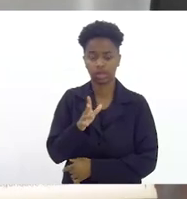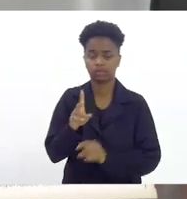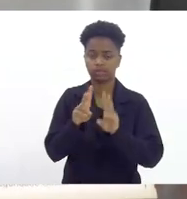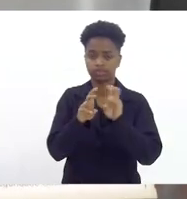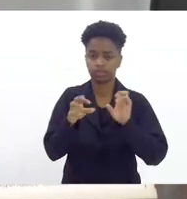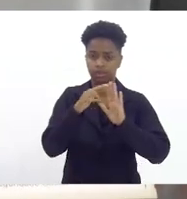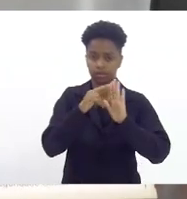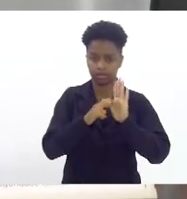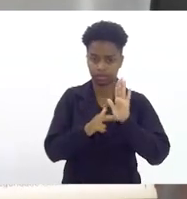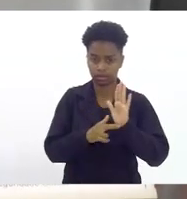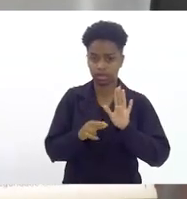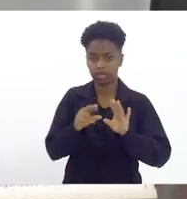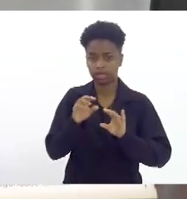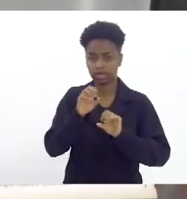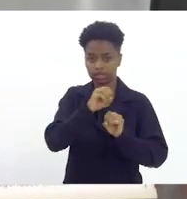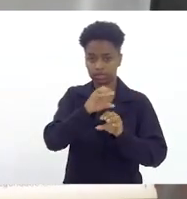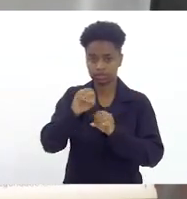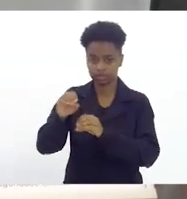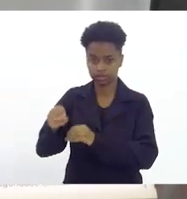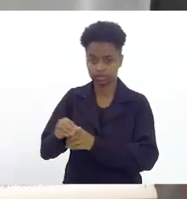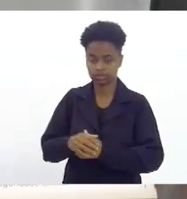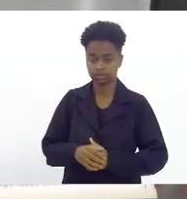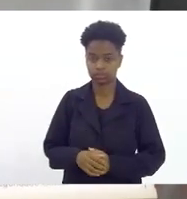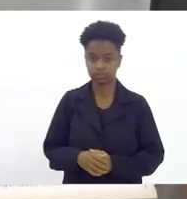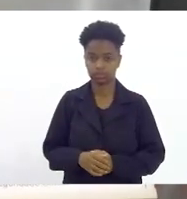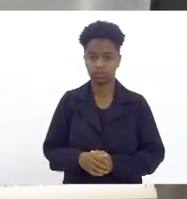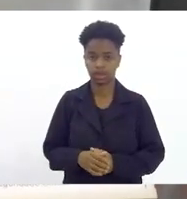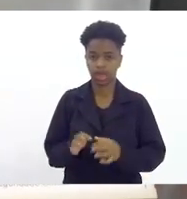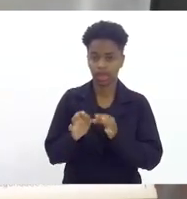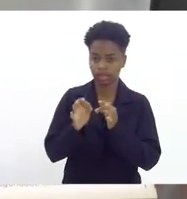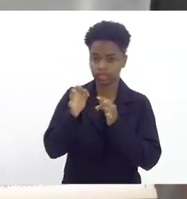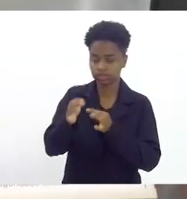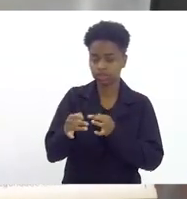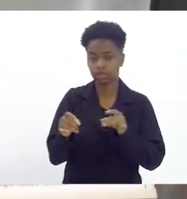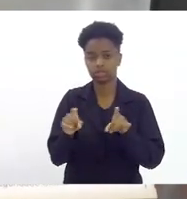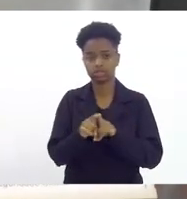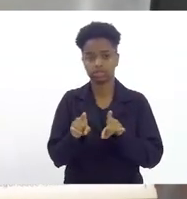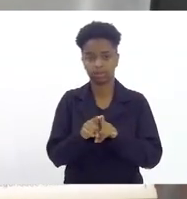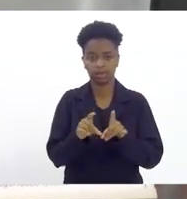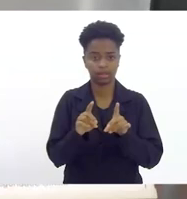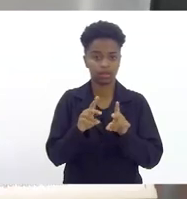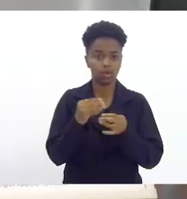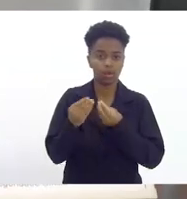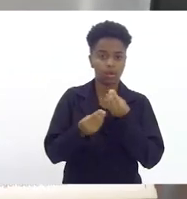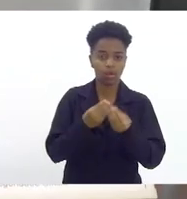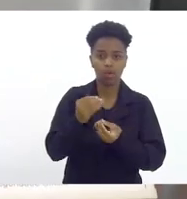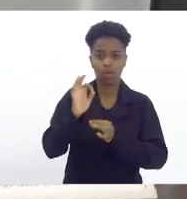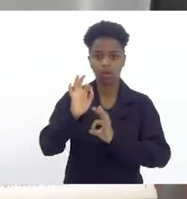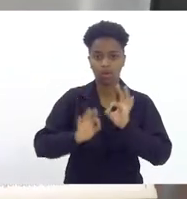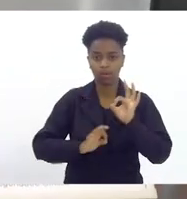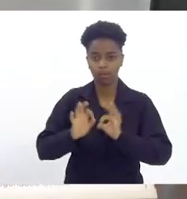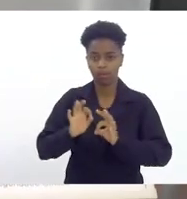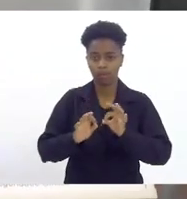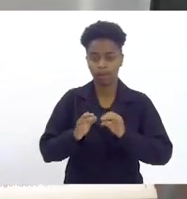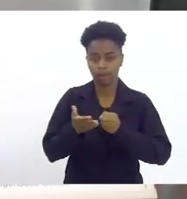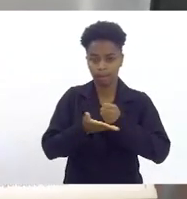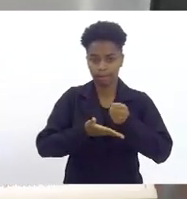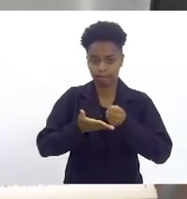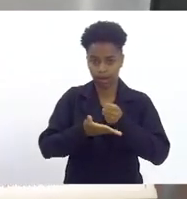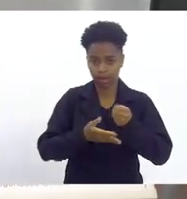da regulamentação do ensino a distância a questão do estabelecimento de um piso